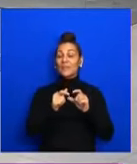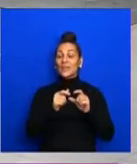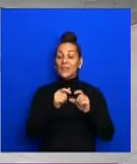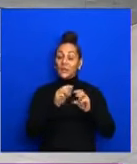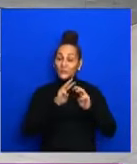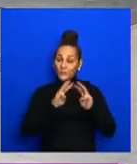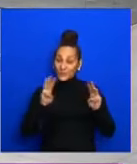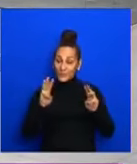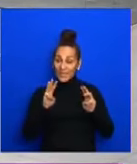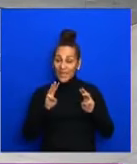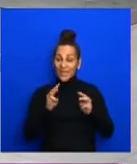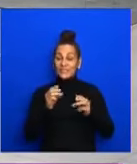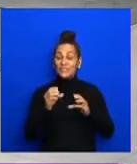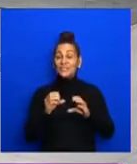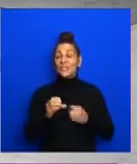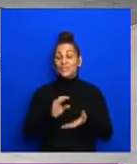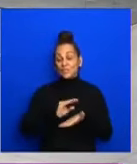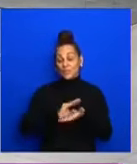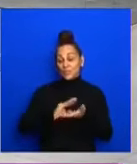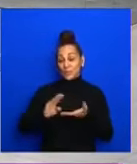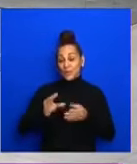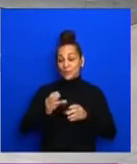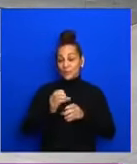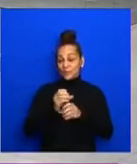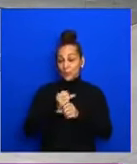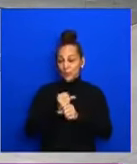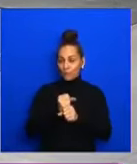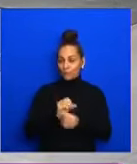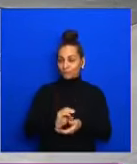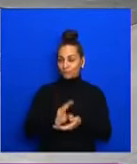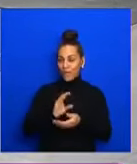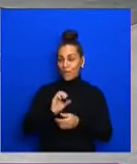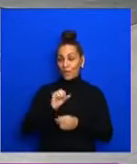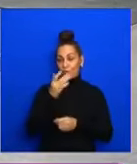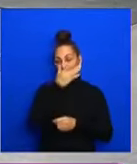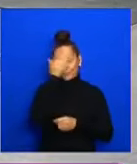premiadas ou se o prêmio está acumulado acessando loterias.caixa.gov.br.